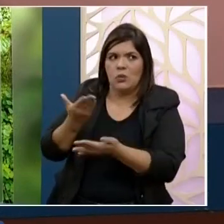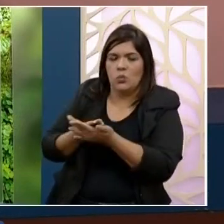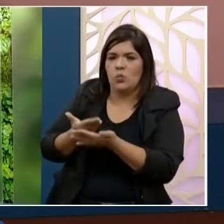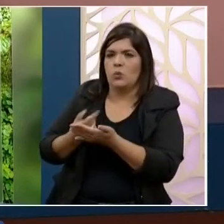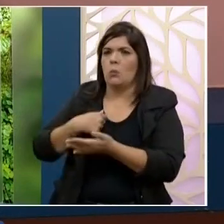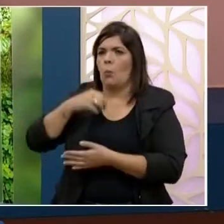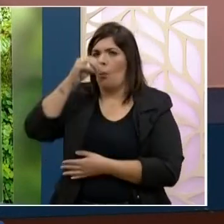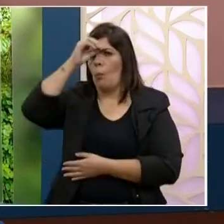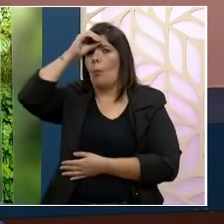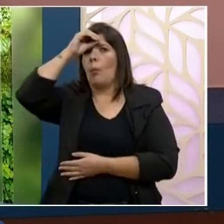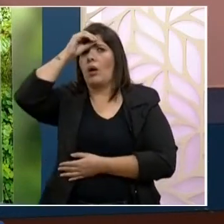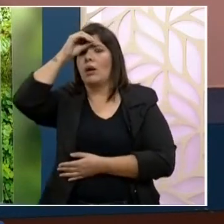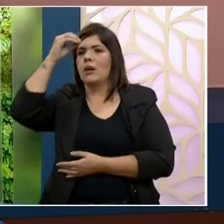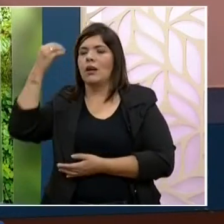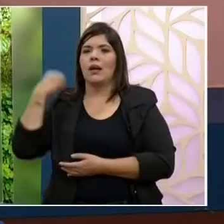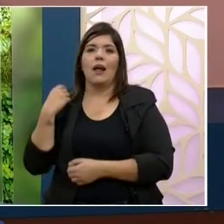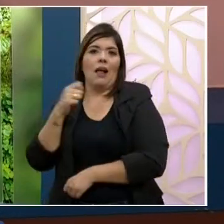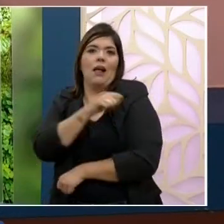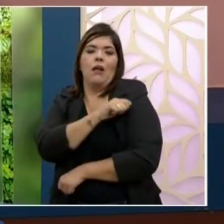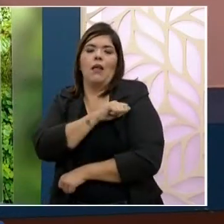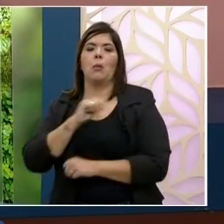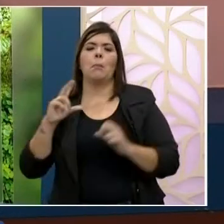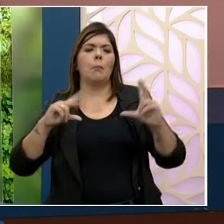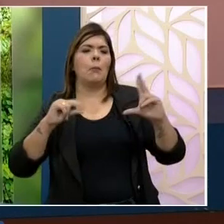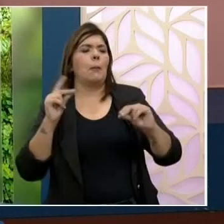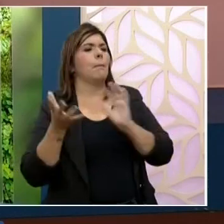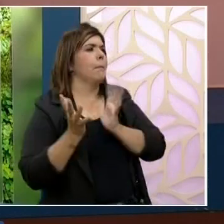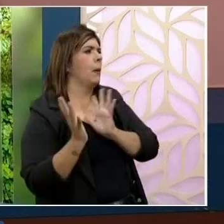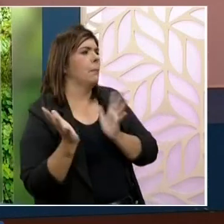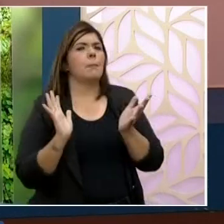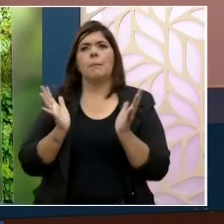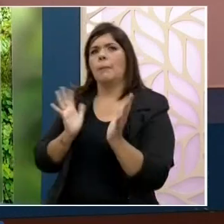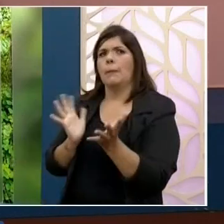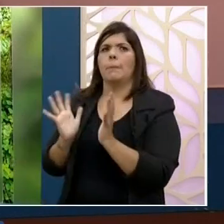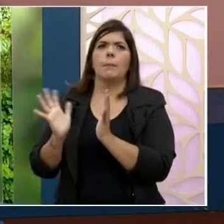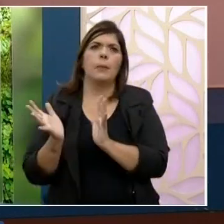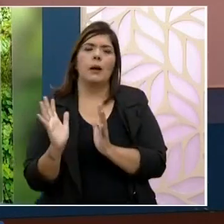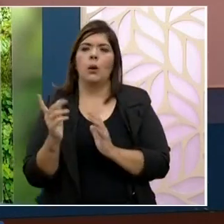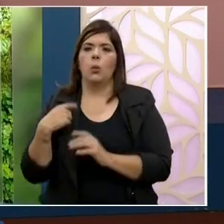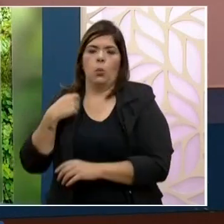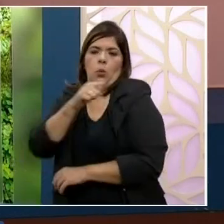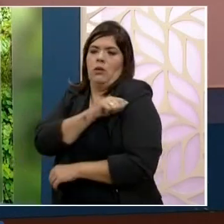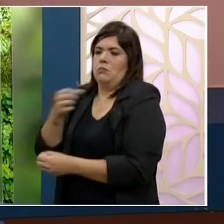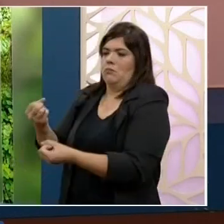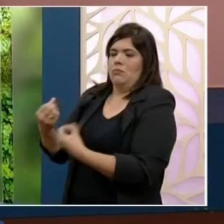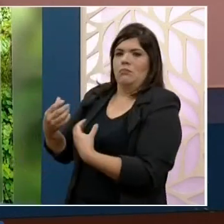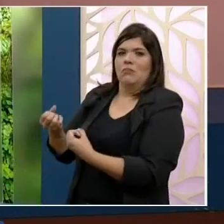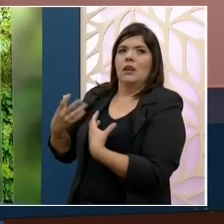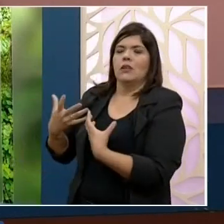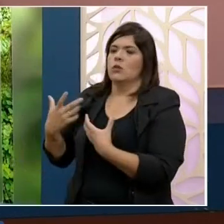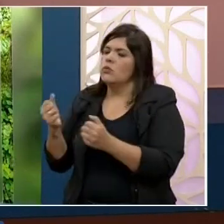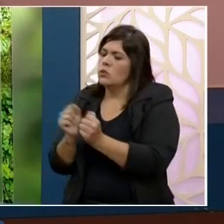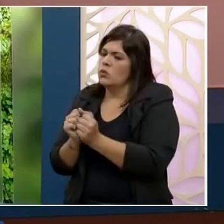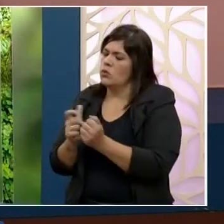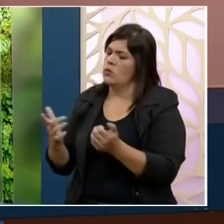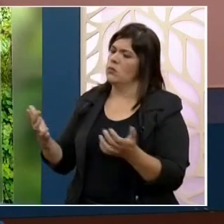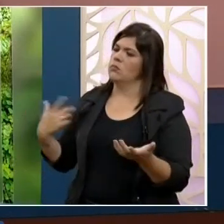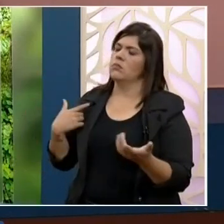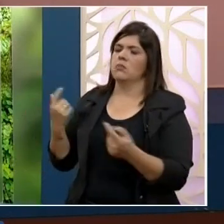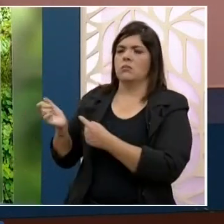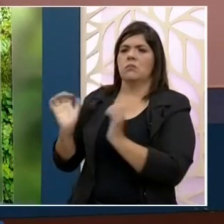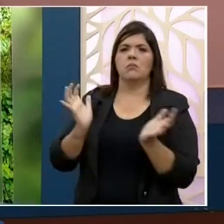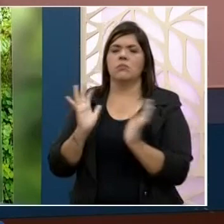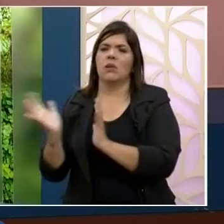aí a aula foi um diálogo, né? E o aluno me ensinou a fazer aquele diálogo, eu fiz o diálogo junto com ele. Quando eu